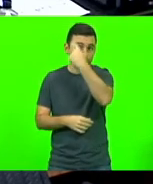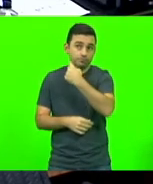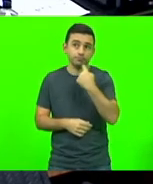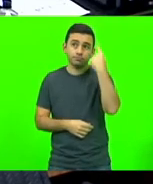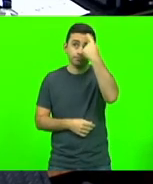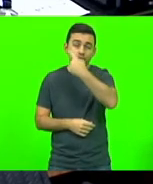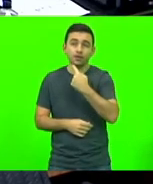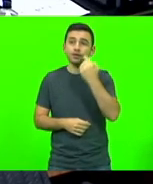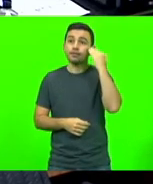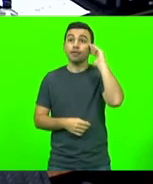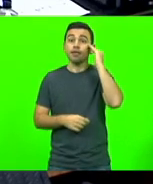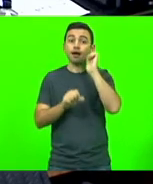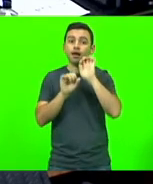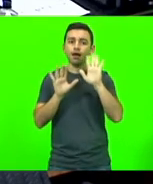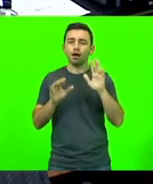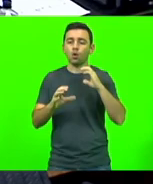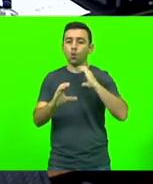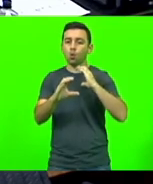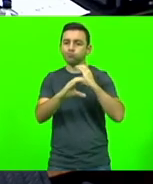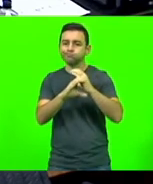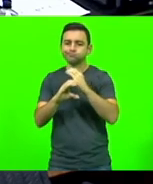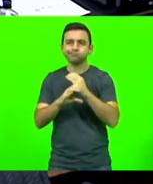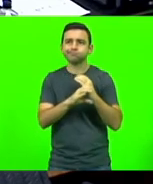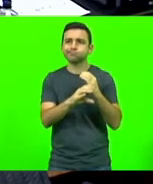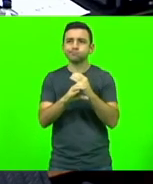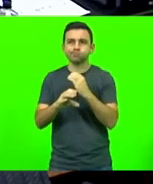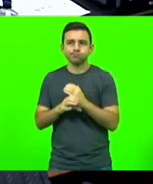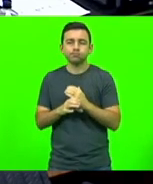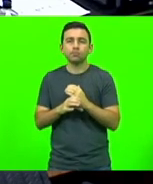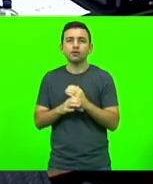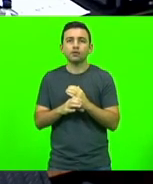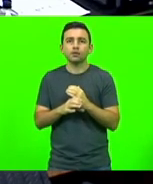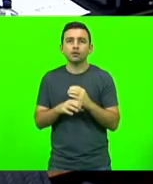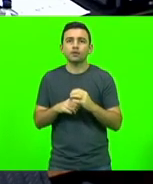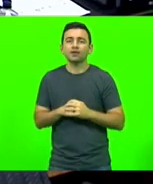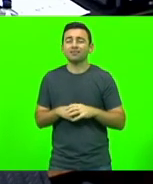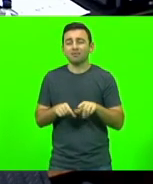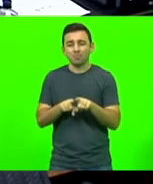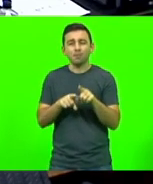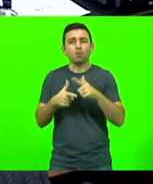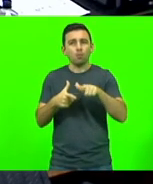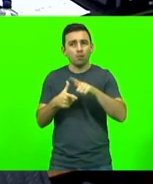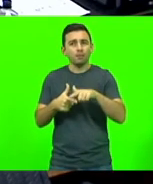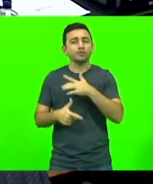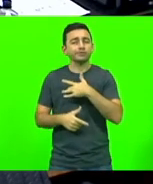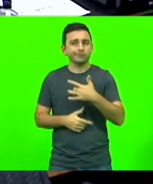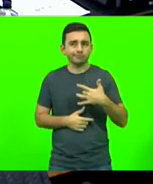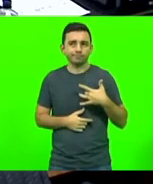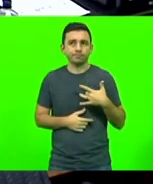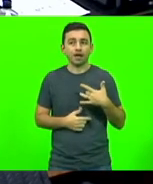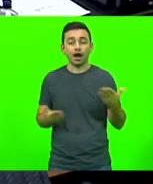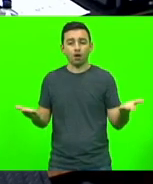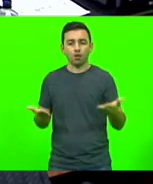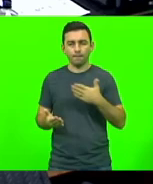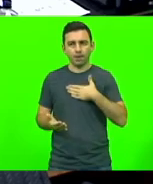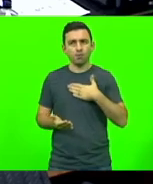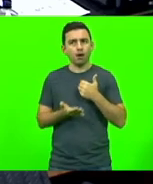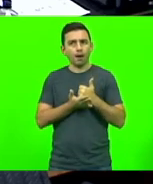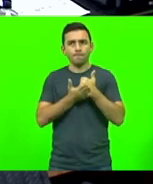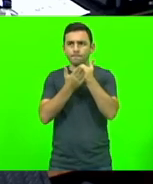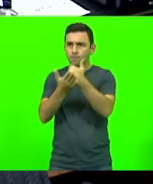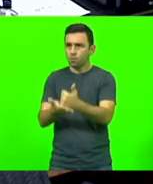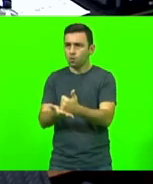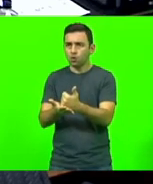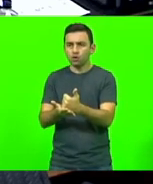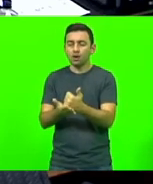também podem complicar a comunicação verbal, além de todos os pontos ligados à saúde. Então, quero deixar adiantado aqui meu apoio máximo ao